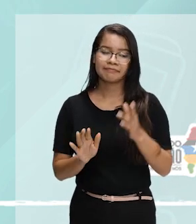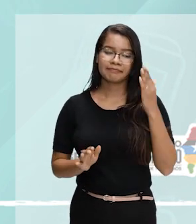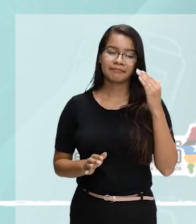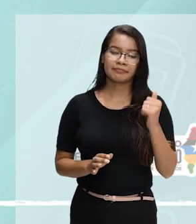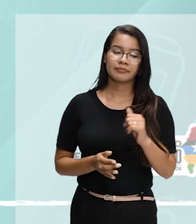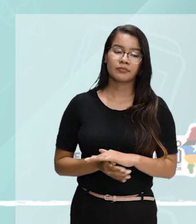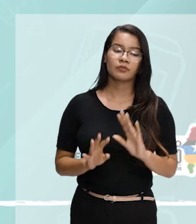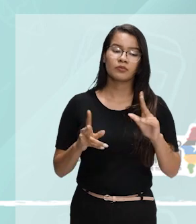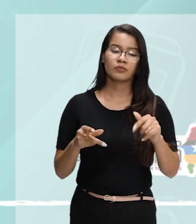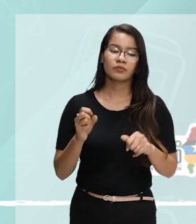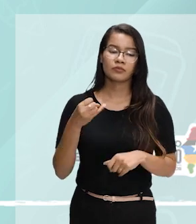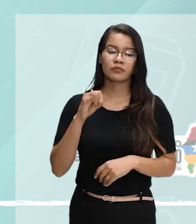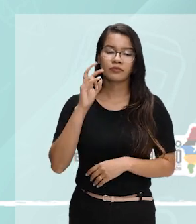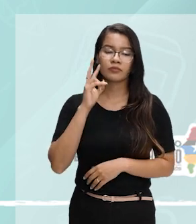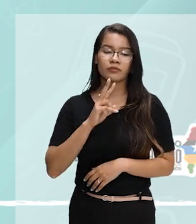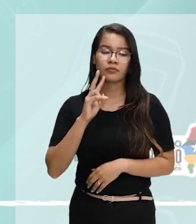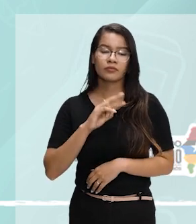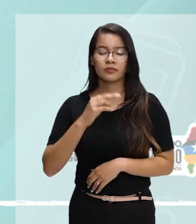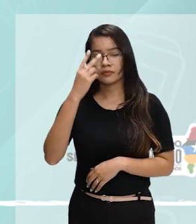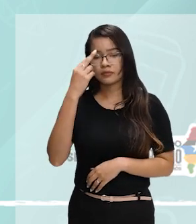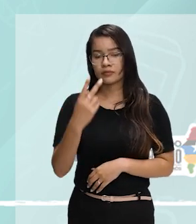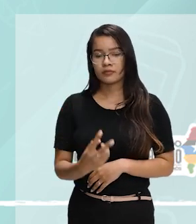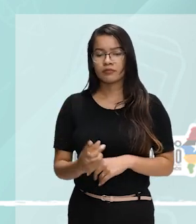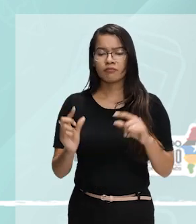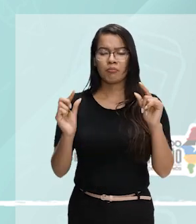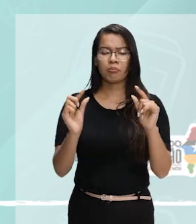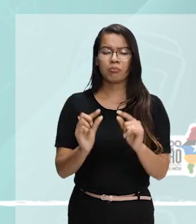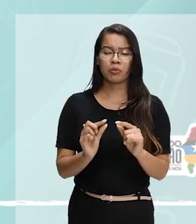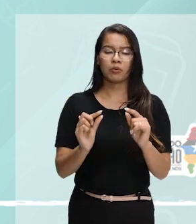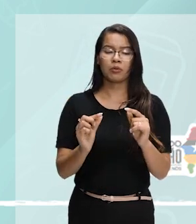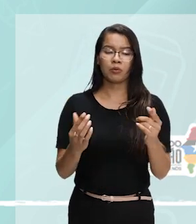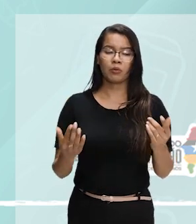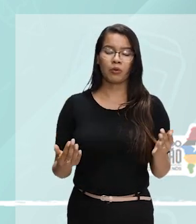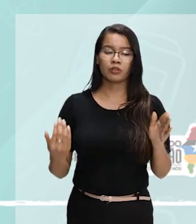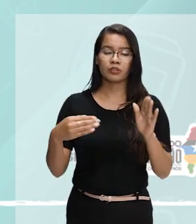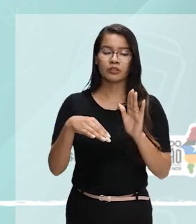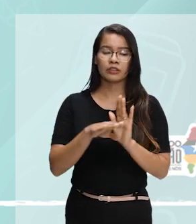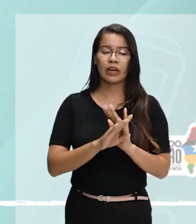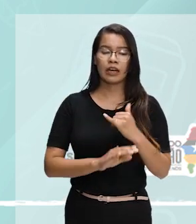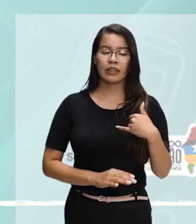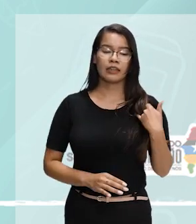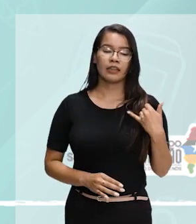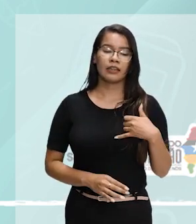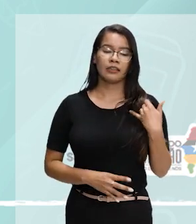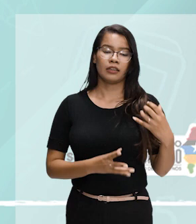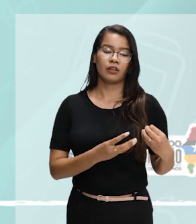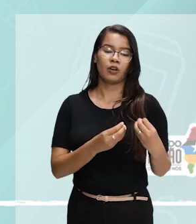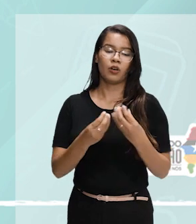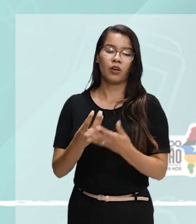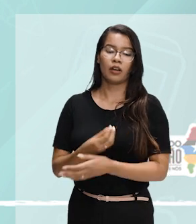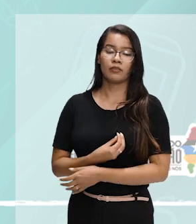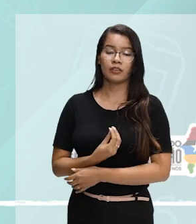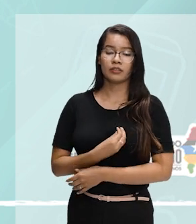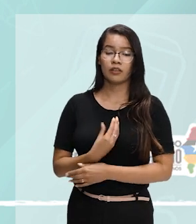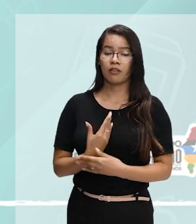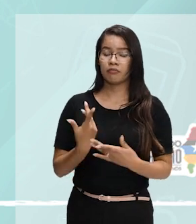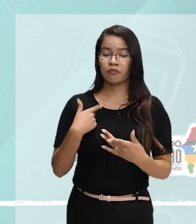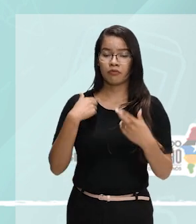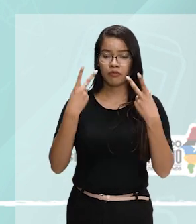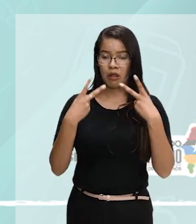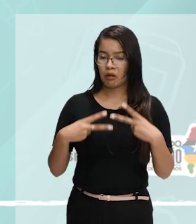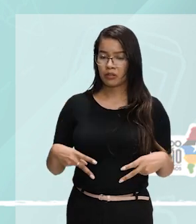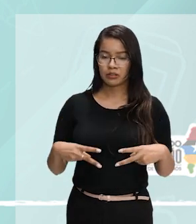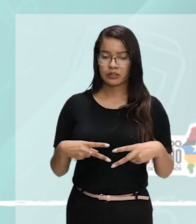história reduzia-se a bem pouco. Quando chegara a idade de dar acordo da vida, achou-se em casa de